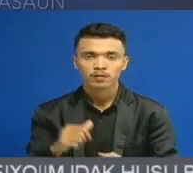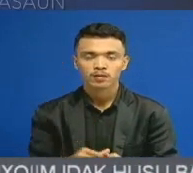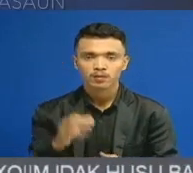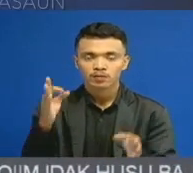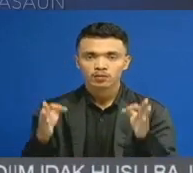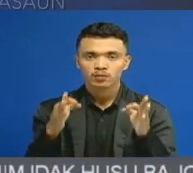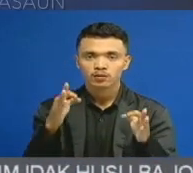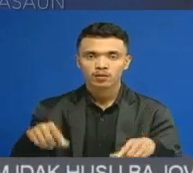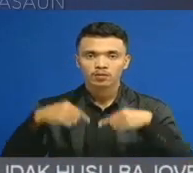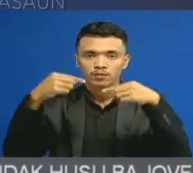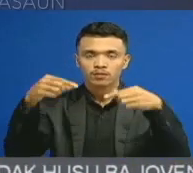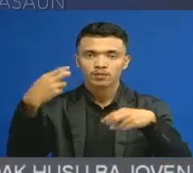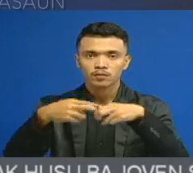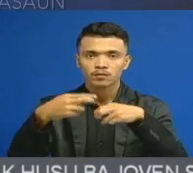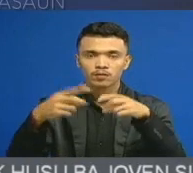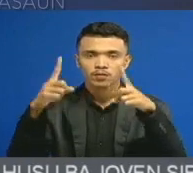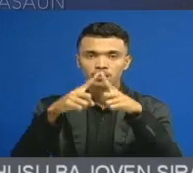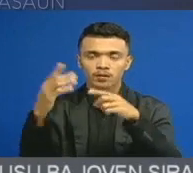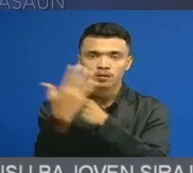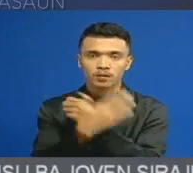Não é foi ameaças ir a banha na sang